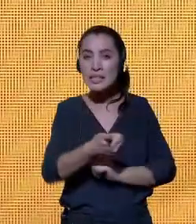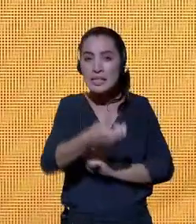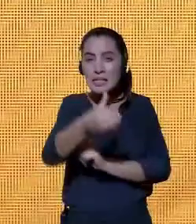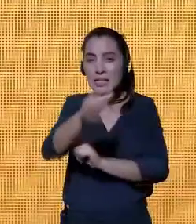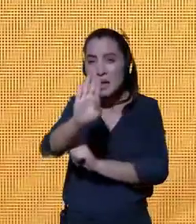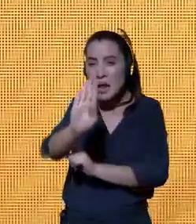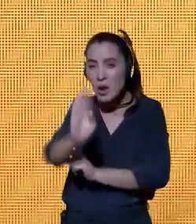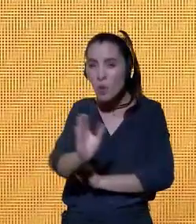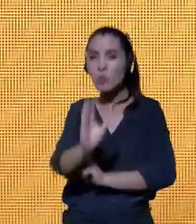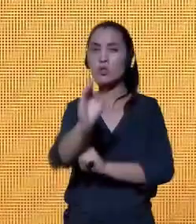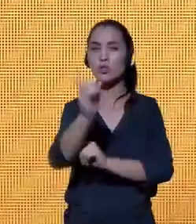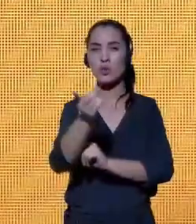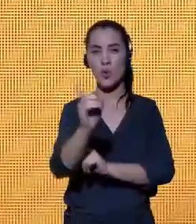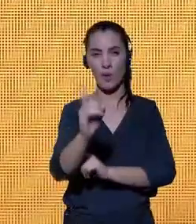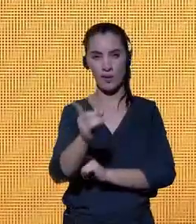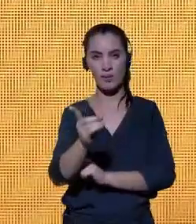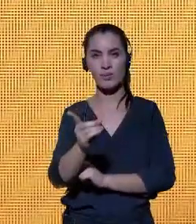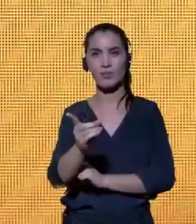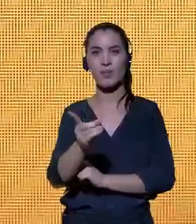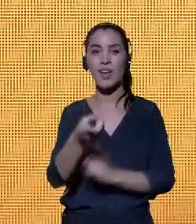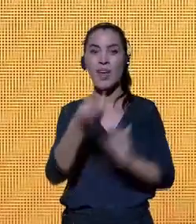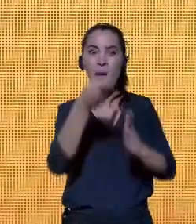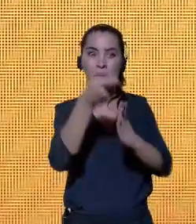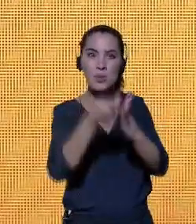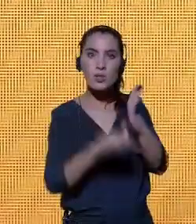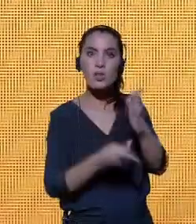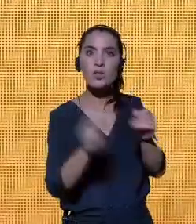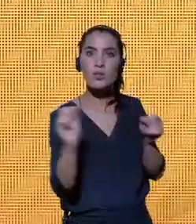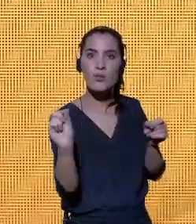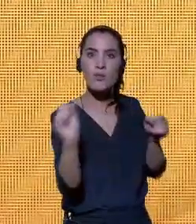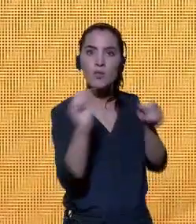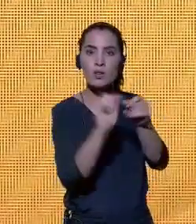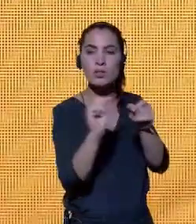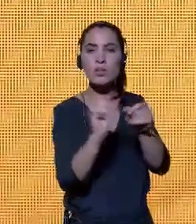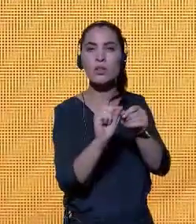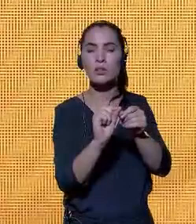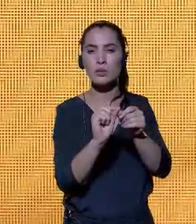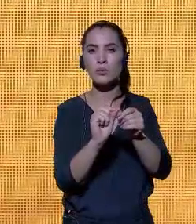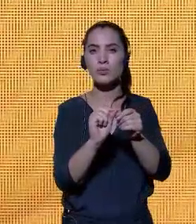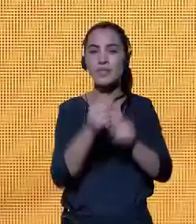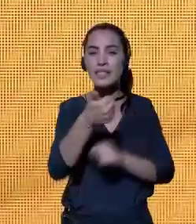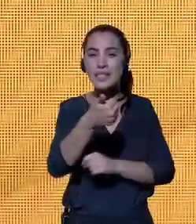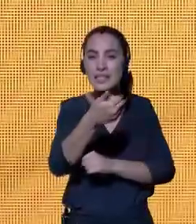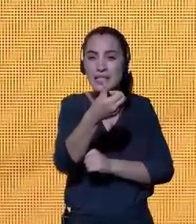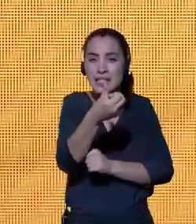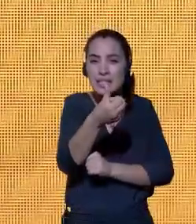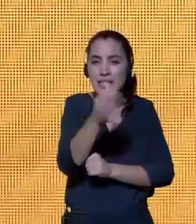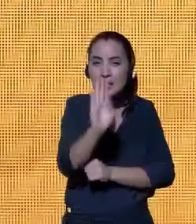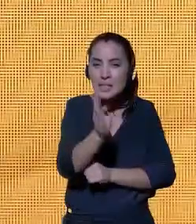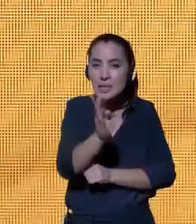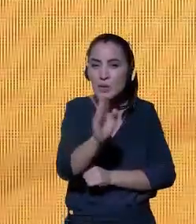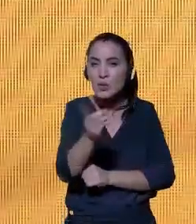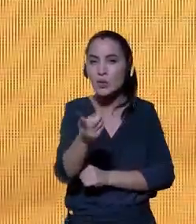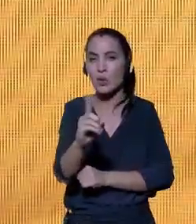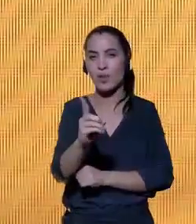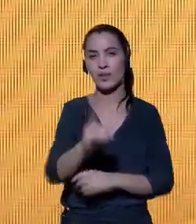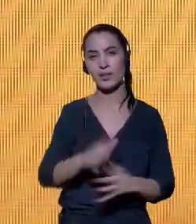São projetos, é uma carteira de projetos em execução da ordem de 16 bilhões de